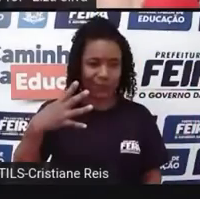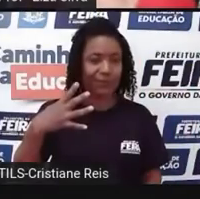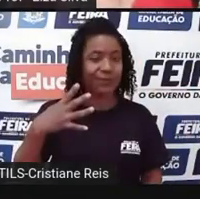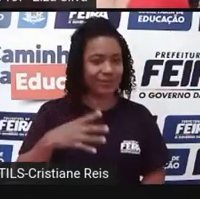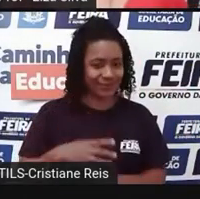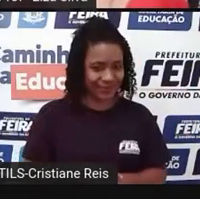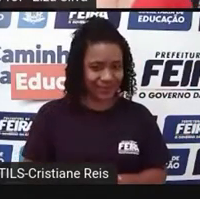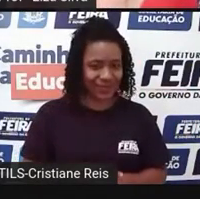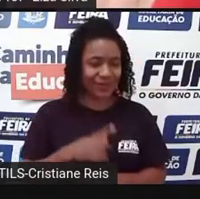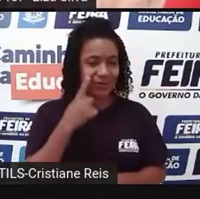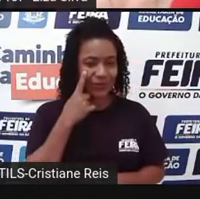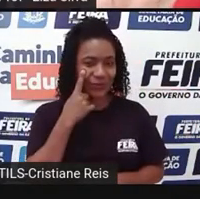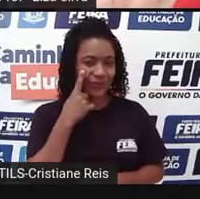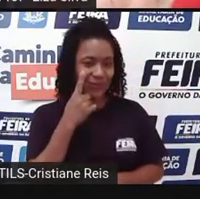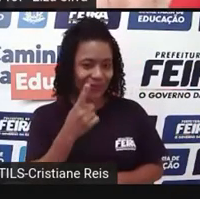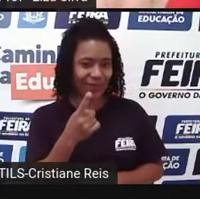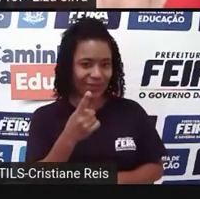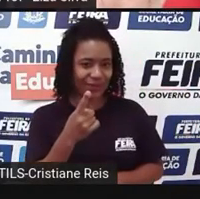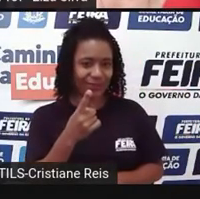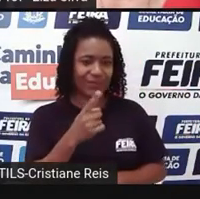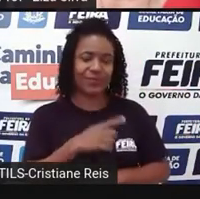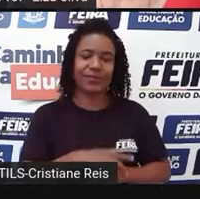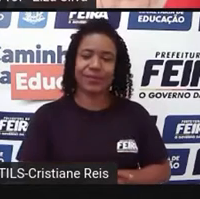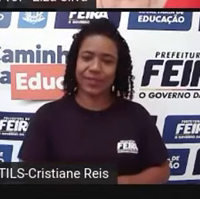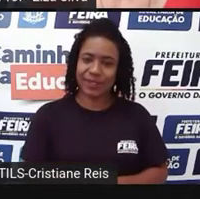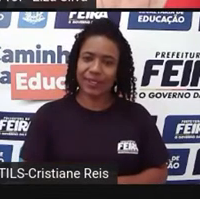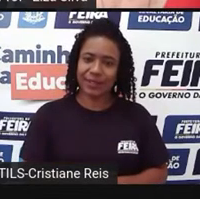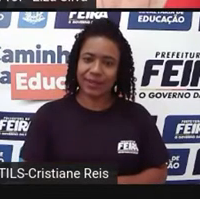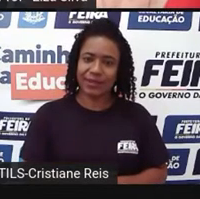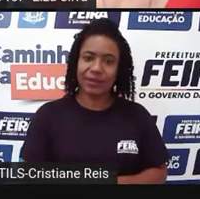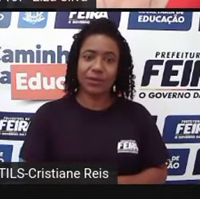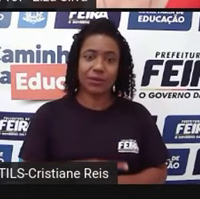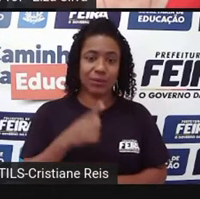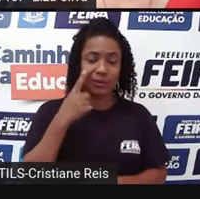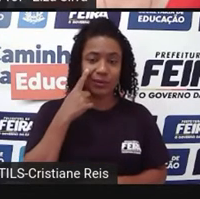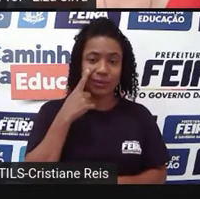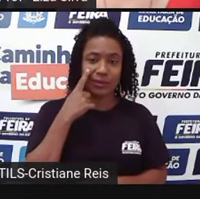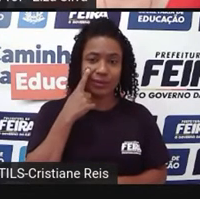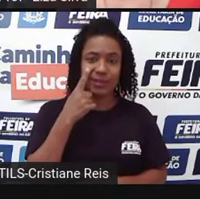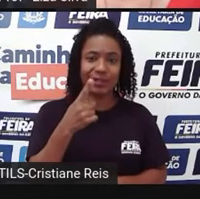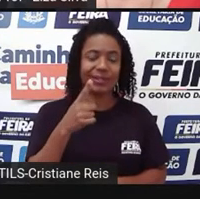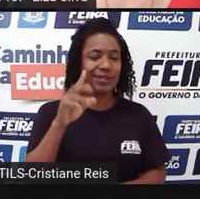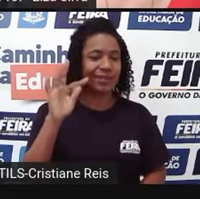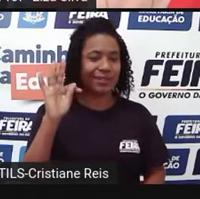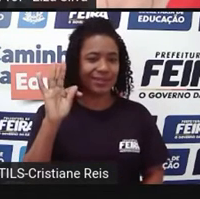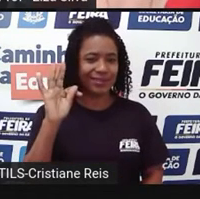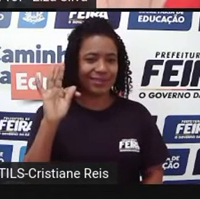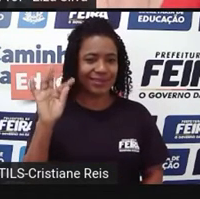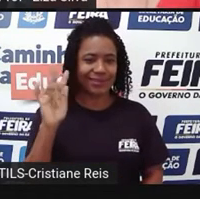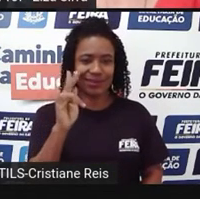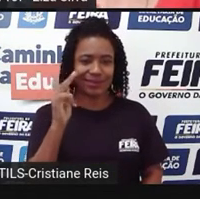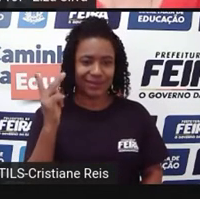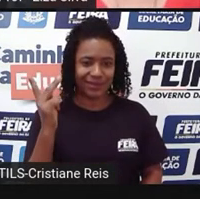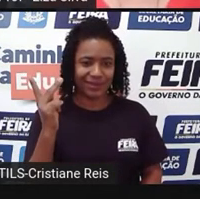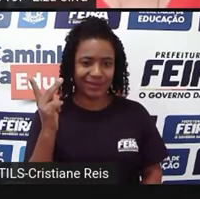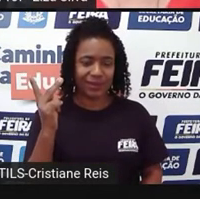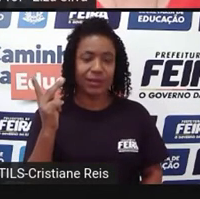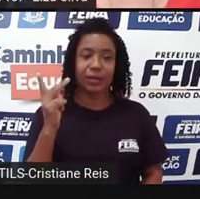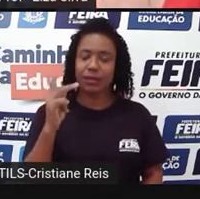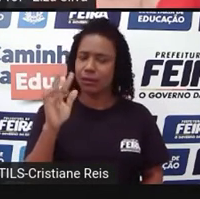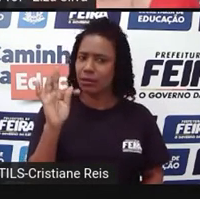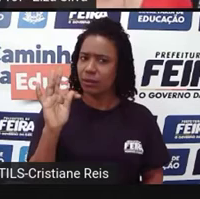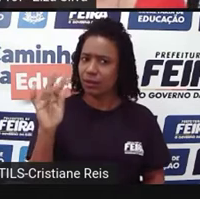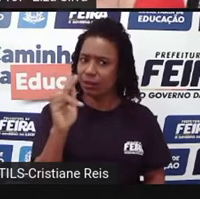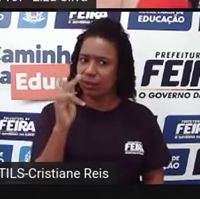e vejam que eles terminam né A maioria deles é claro com t h e esse é um fonema